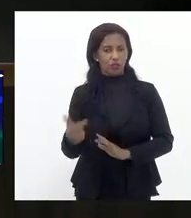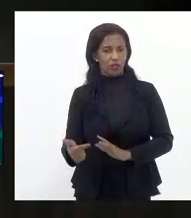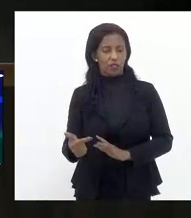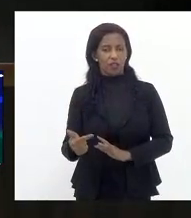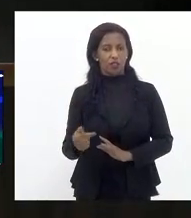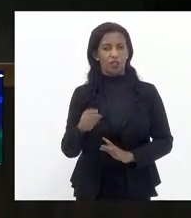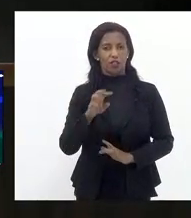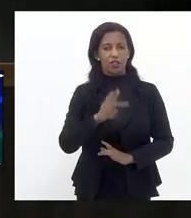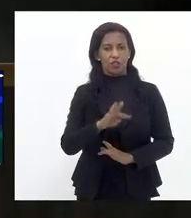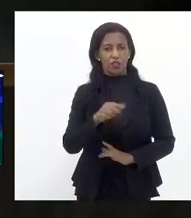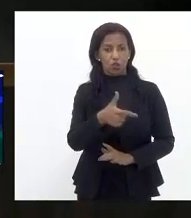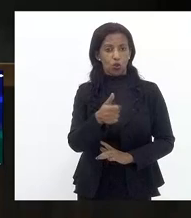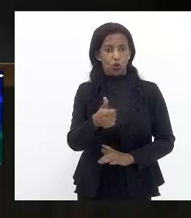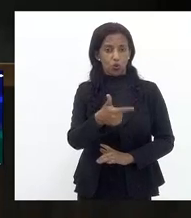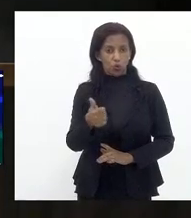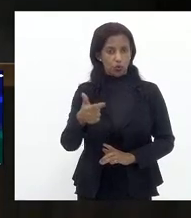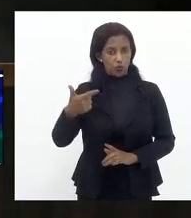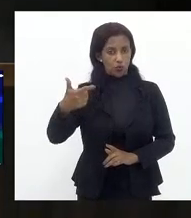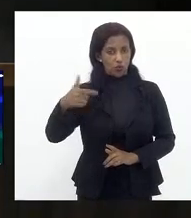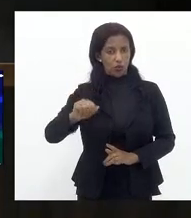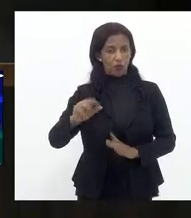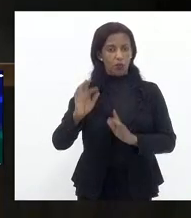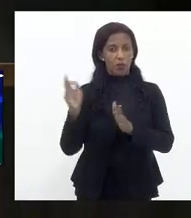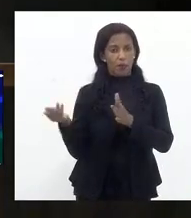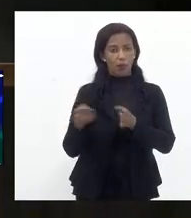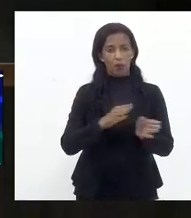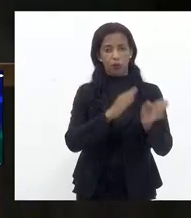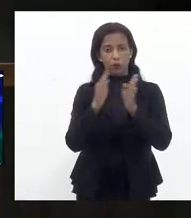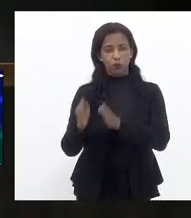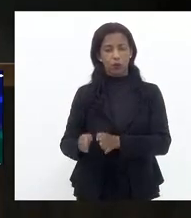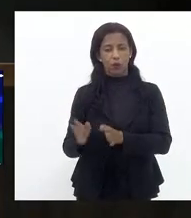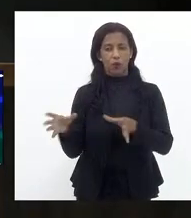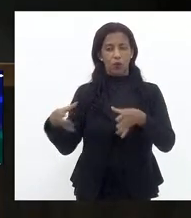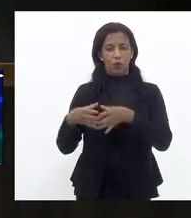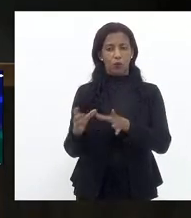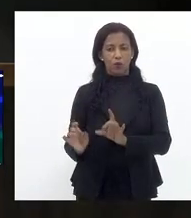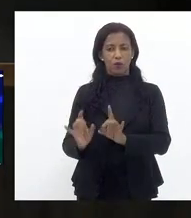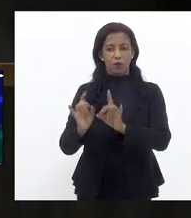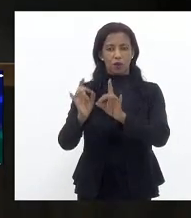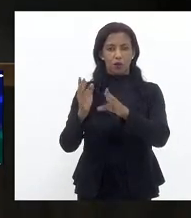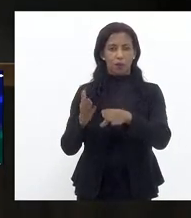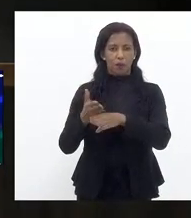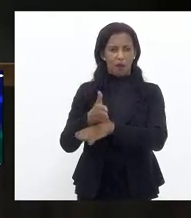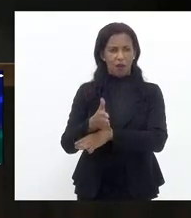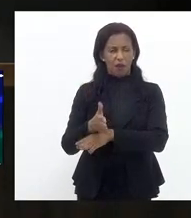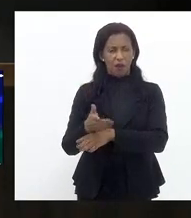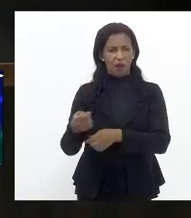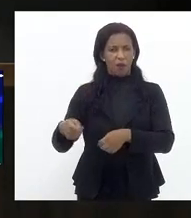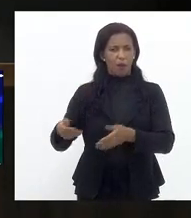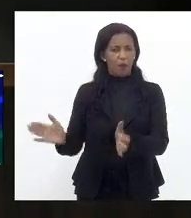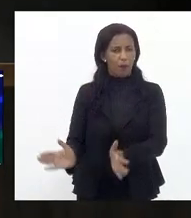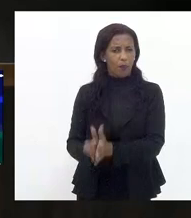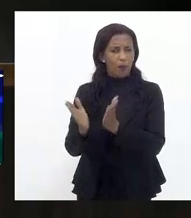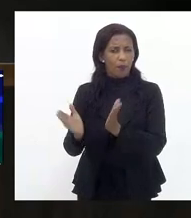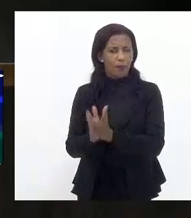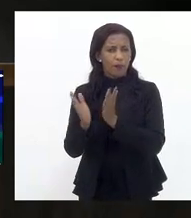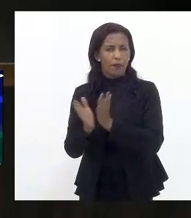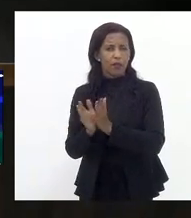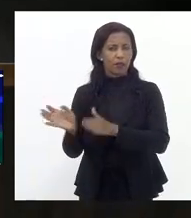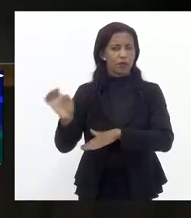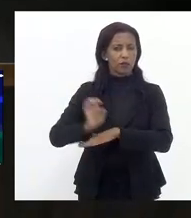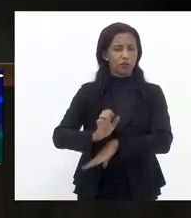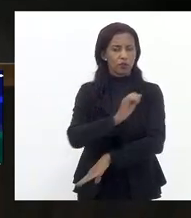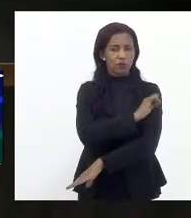requerimento 212-21, que requer a prorrogação do funcionamento da Comissão Especial para o Enfrentamento da Miséria e Extrema Pobreza no Estado